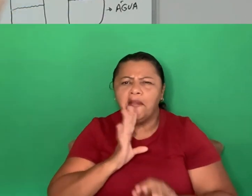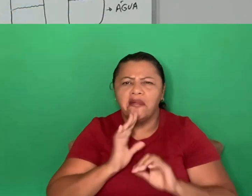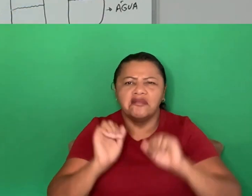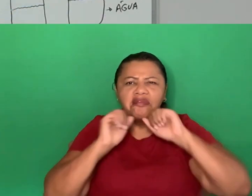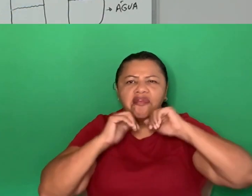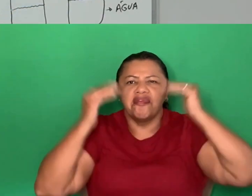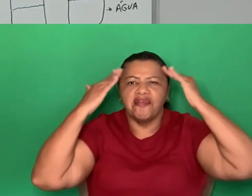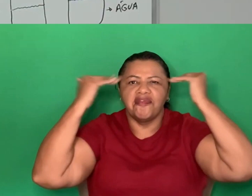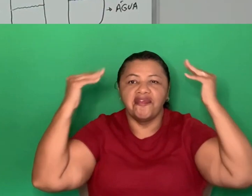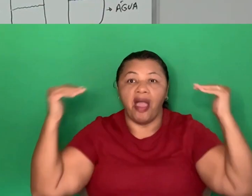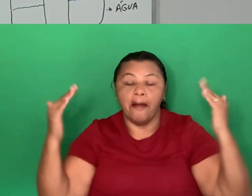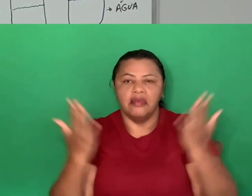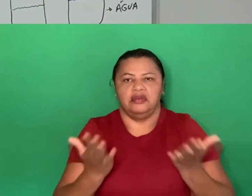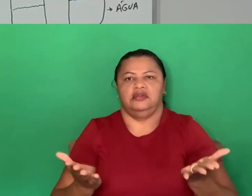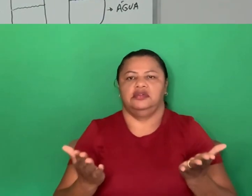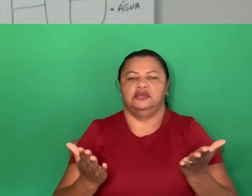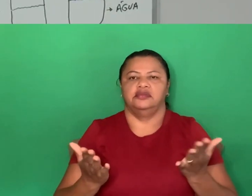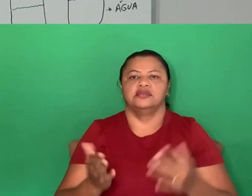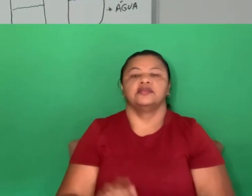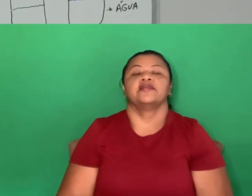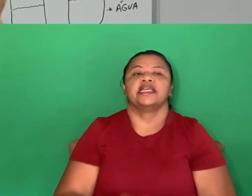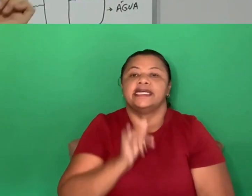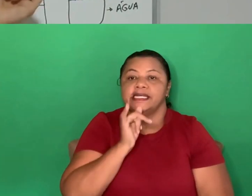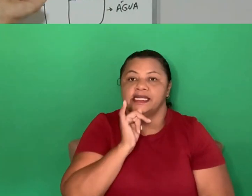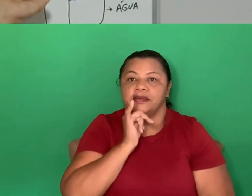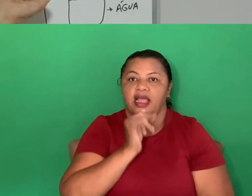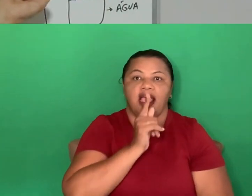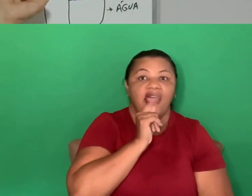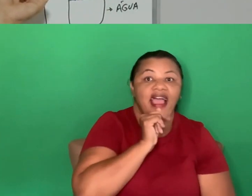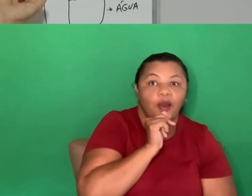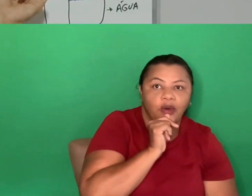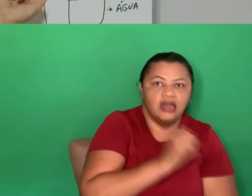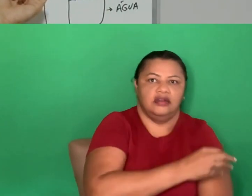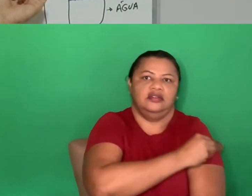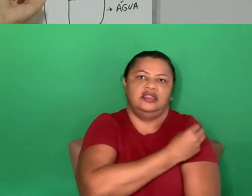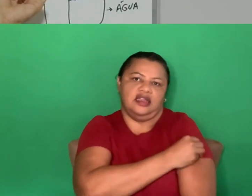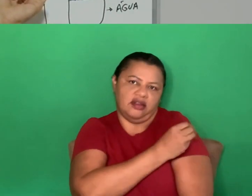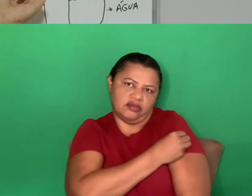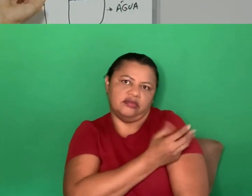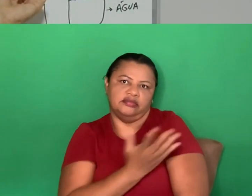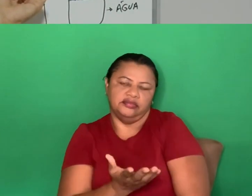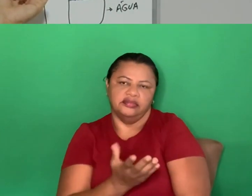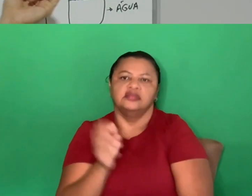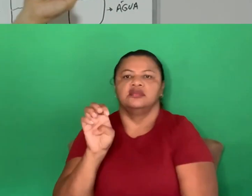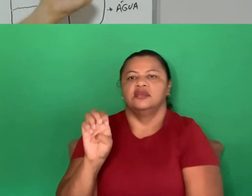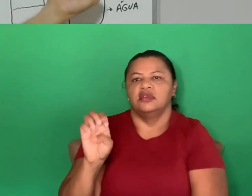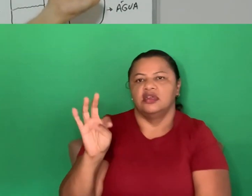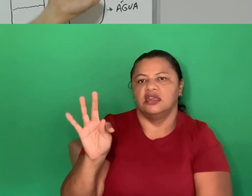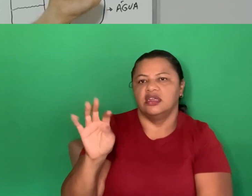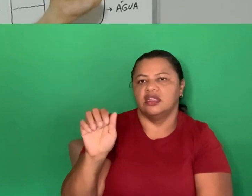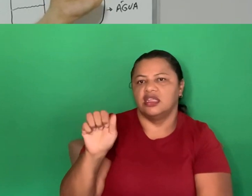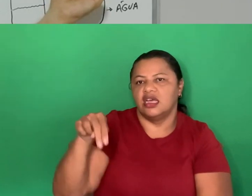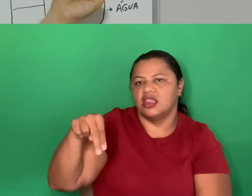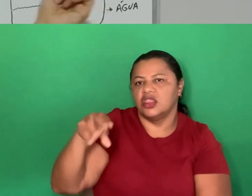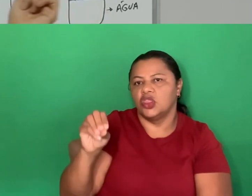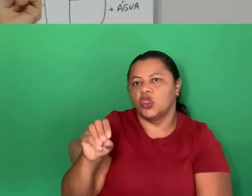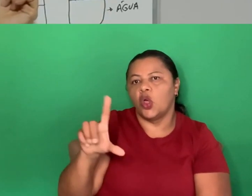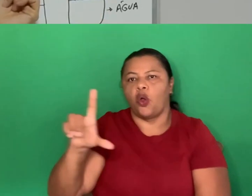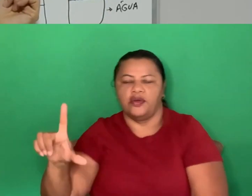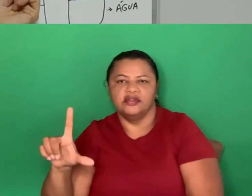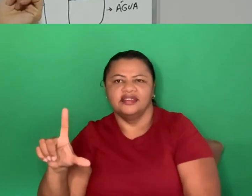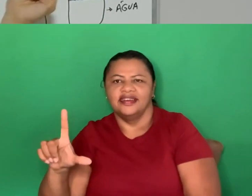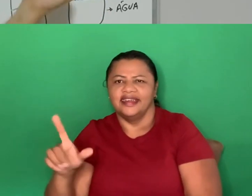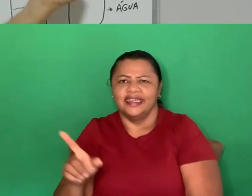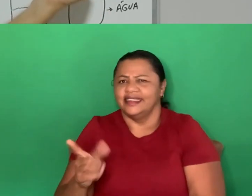cima não são misturas. Estão percebendo? Aqui só tem uma substância, uma única. Aqui também. Isso